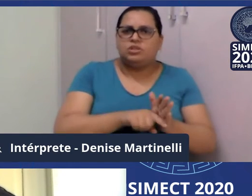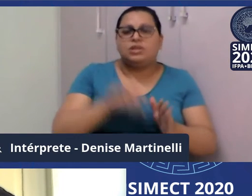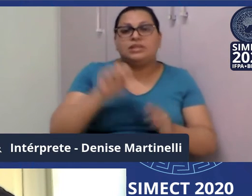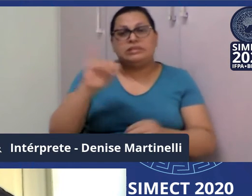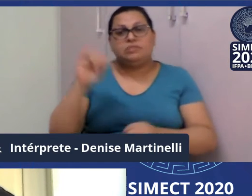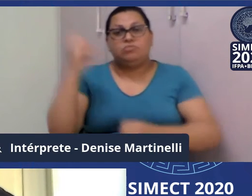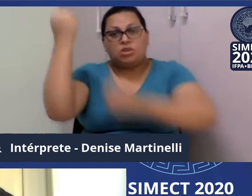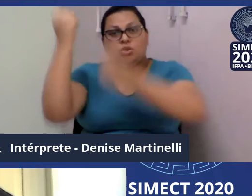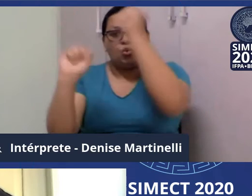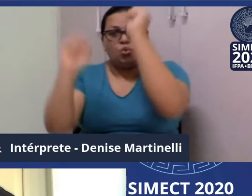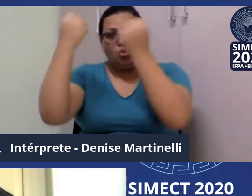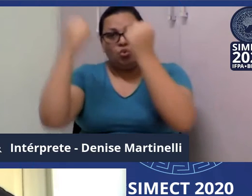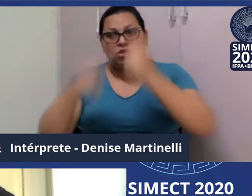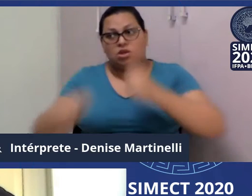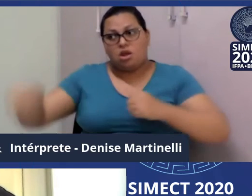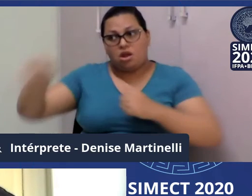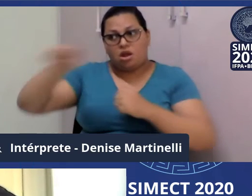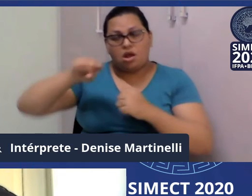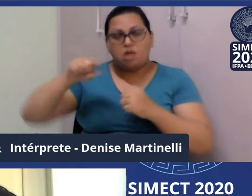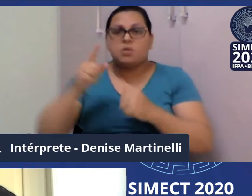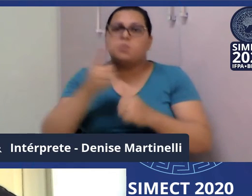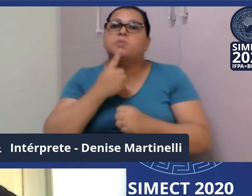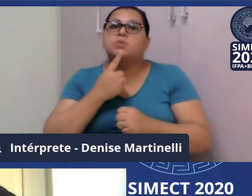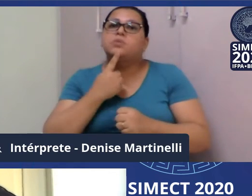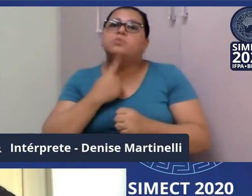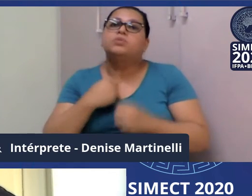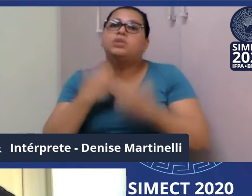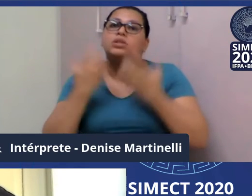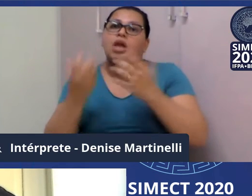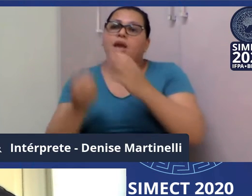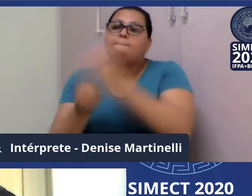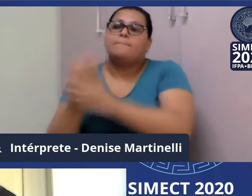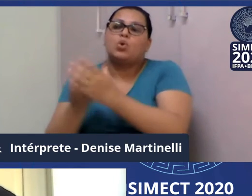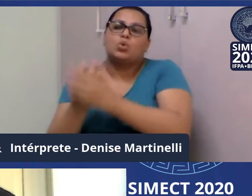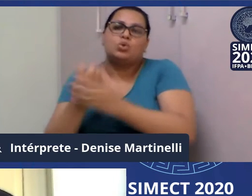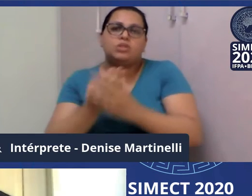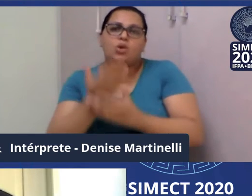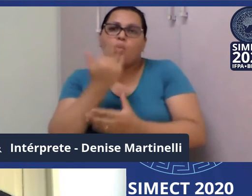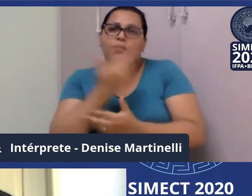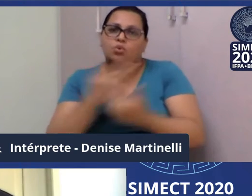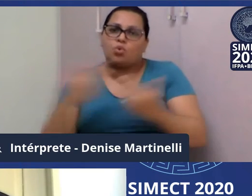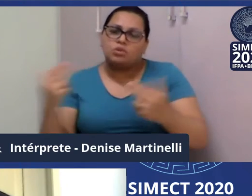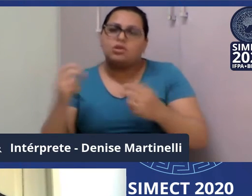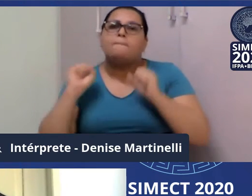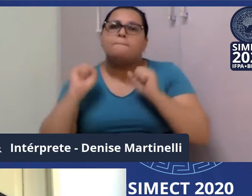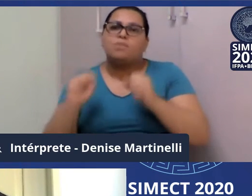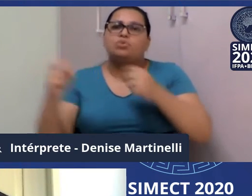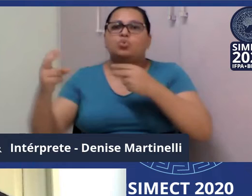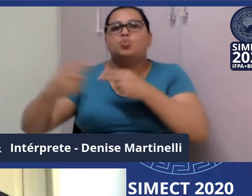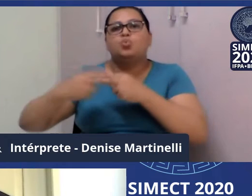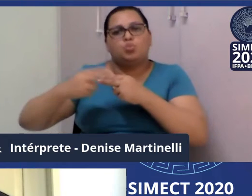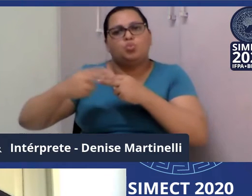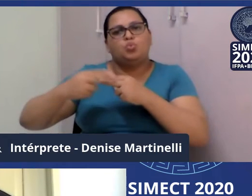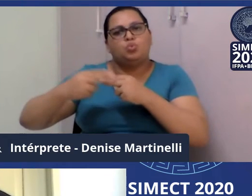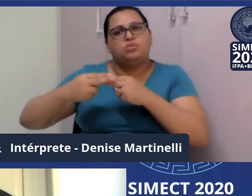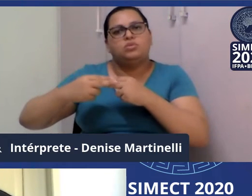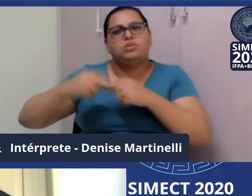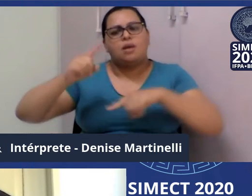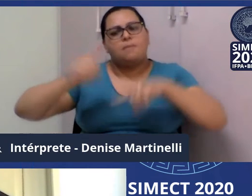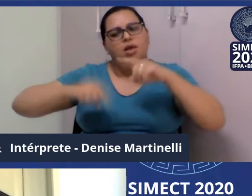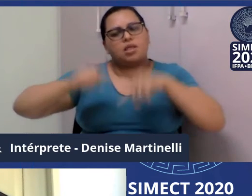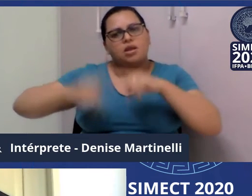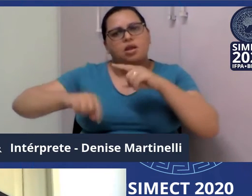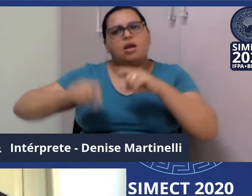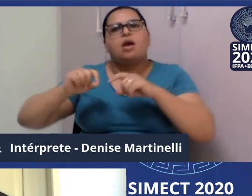ou comunidades produzir localmente, usar esse insumo que é super barato. Então, eu preciso dar ele uma dieta